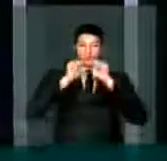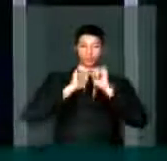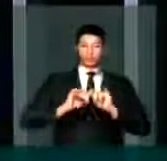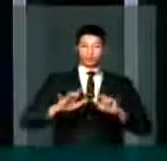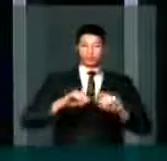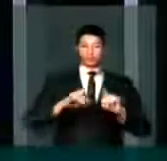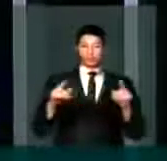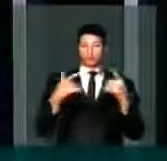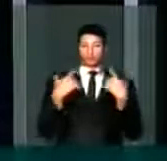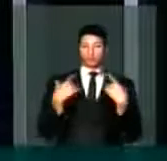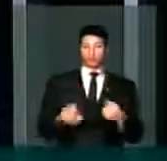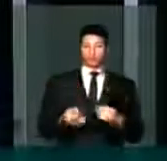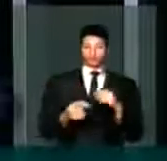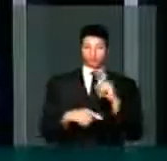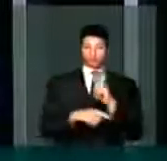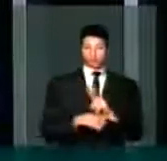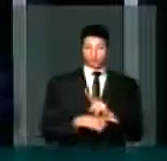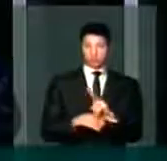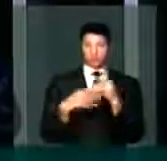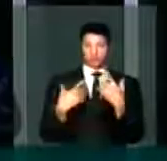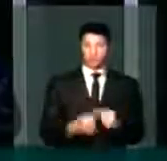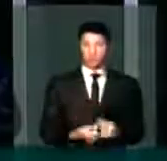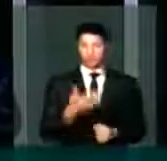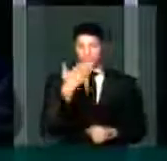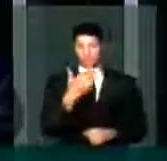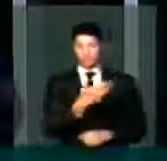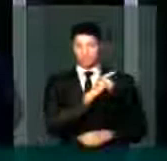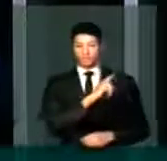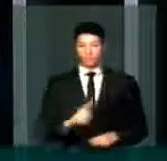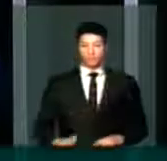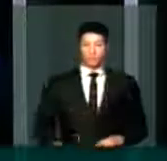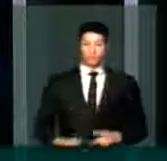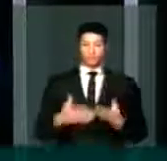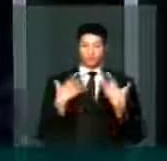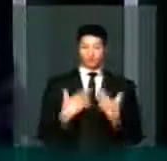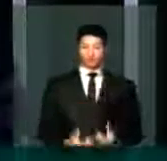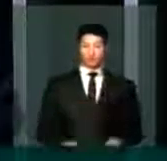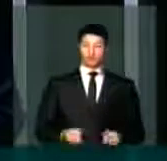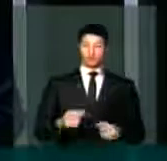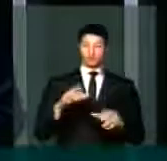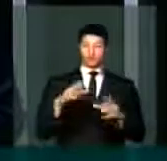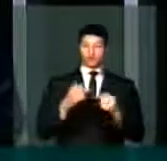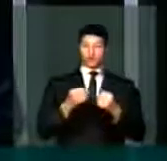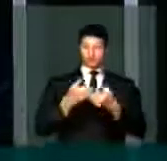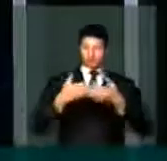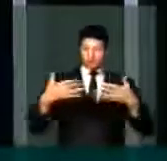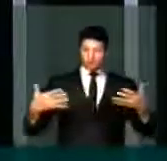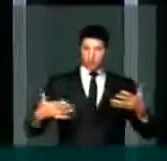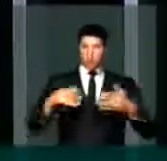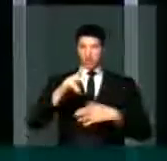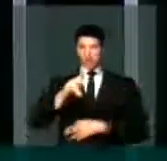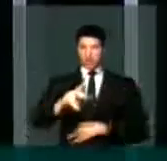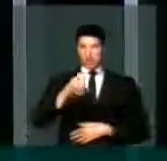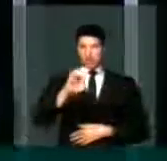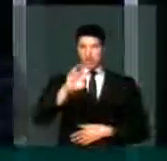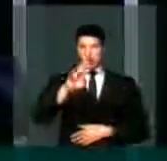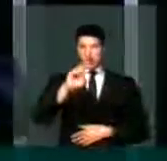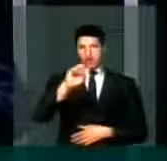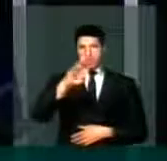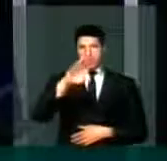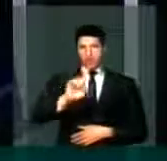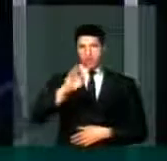campanha. Mas vamos fiscalizar, vamos cobrar esse governo, vamos abrir essas contas da Petrobras. O Brasil